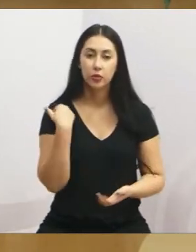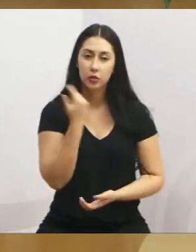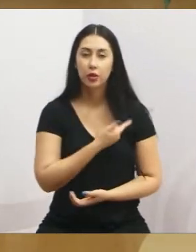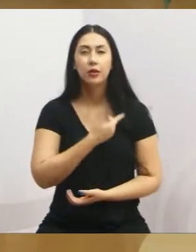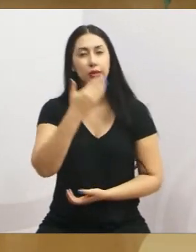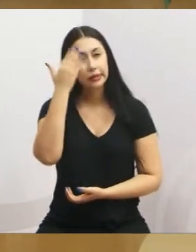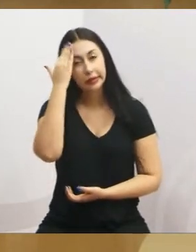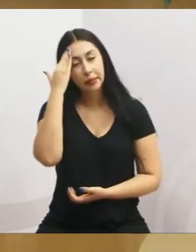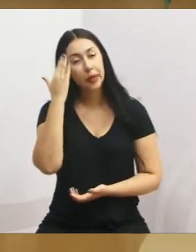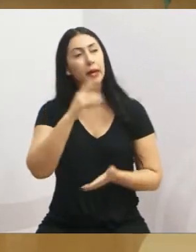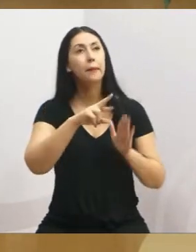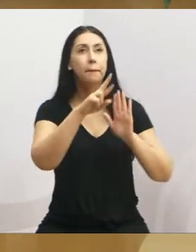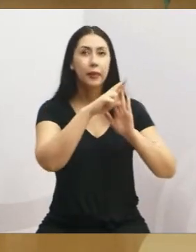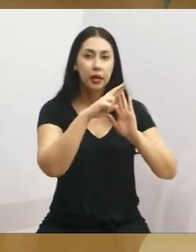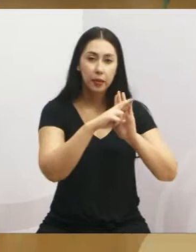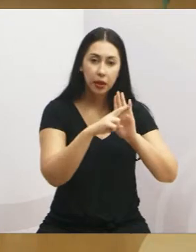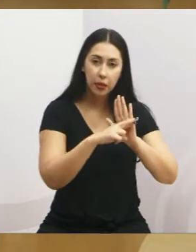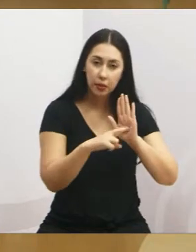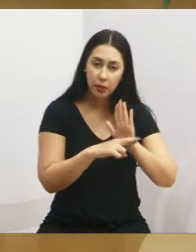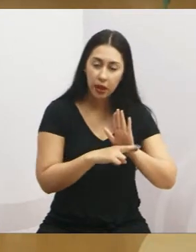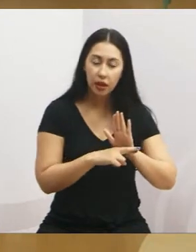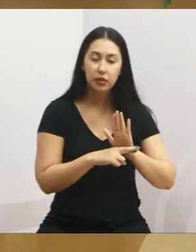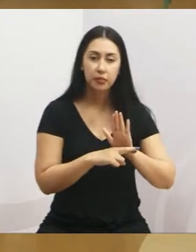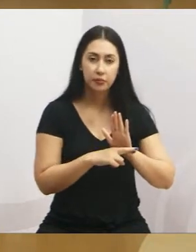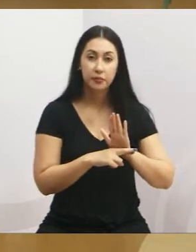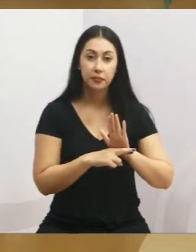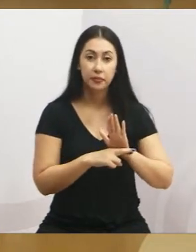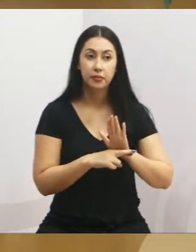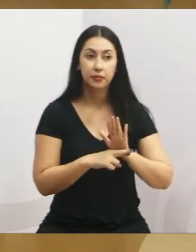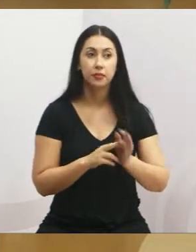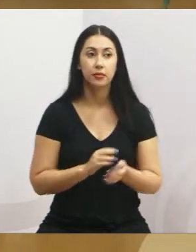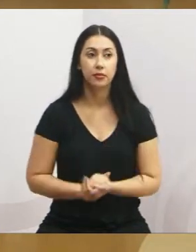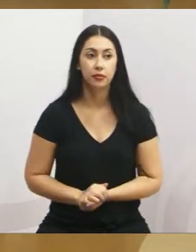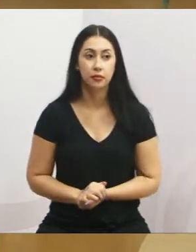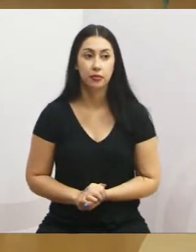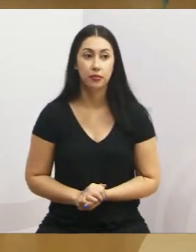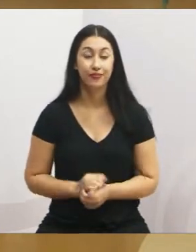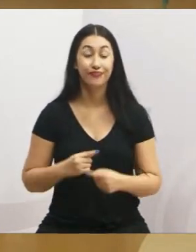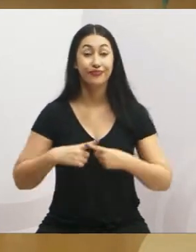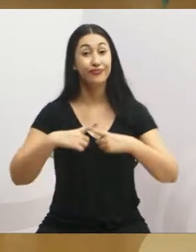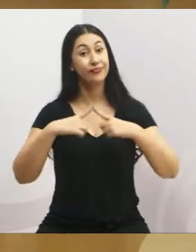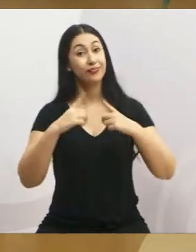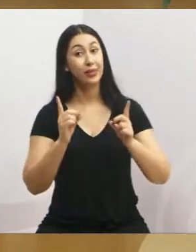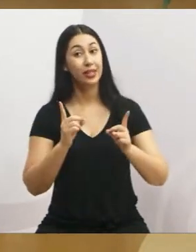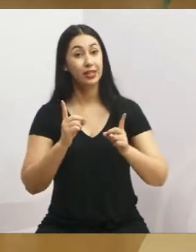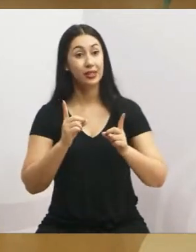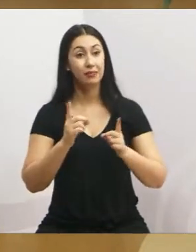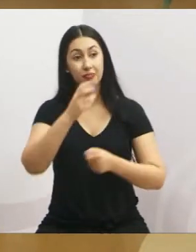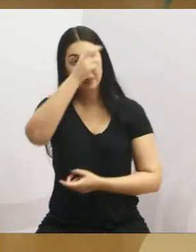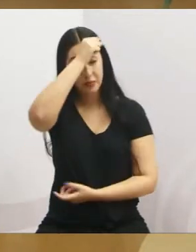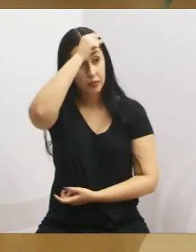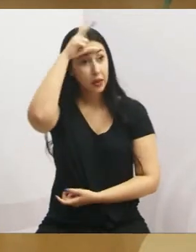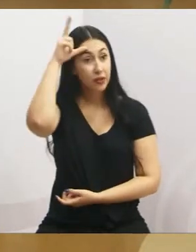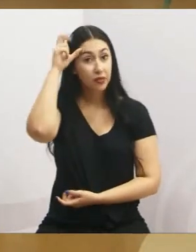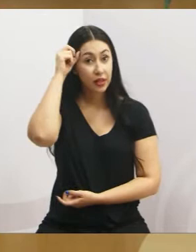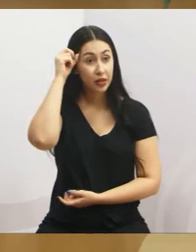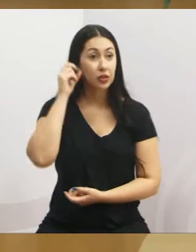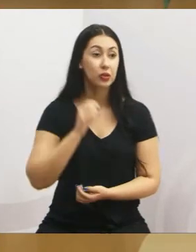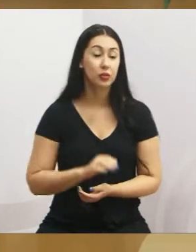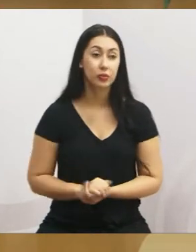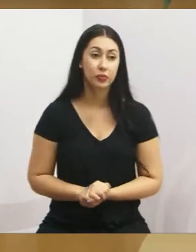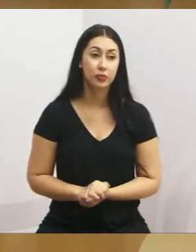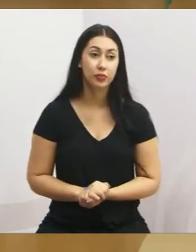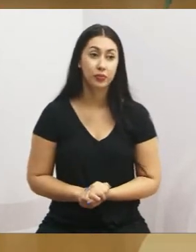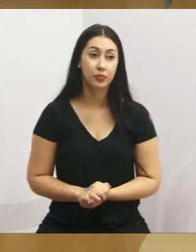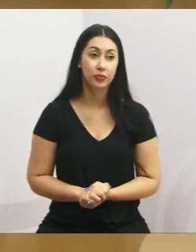a formalidade da burocracia para que isso ocorra, mas o nosso prefeito,